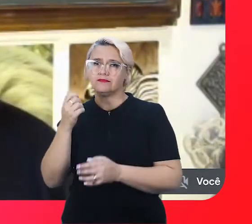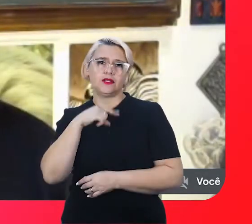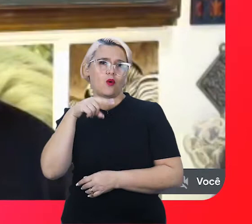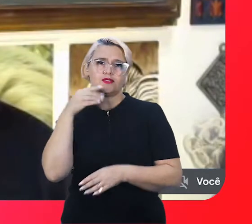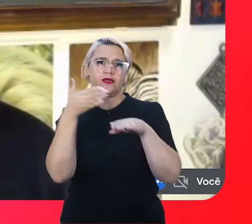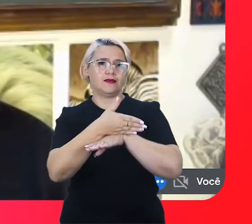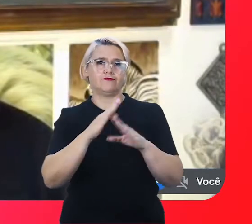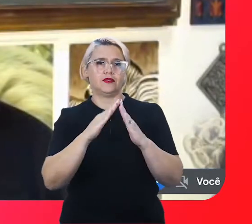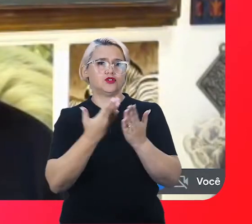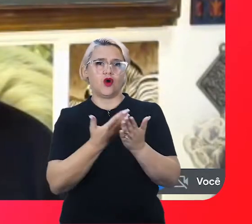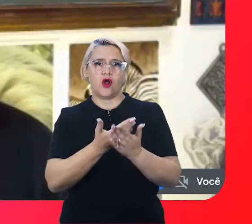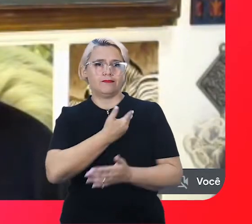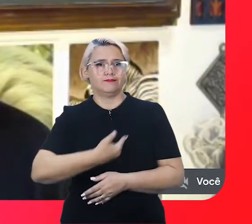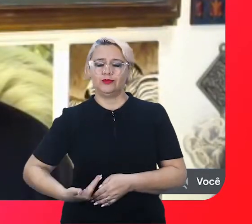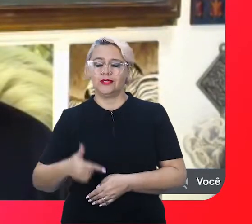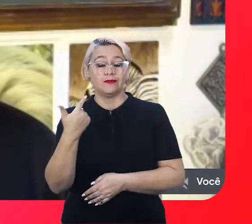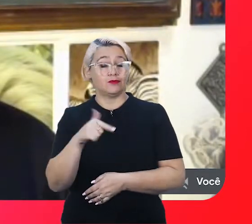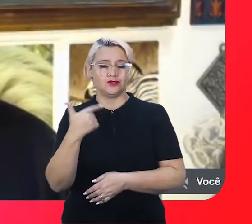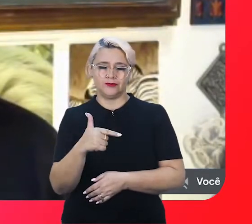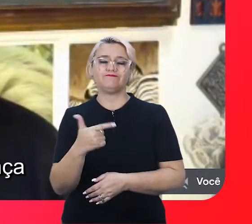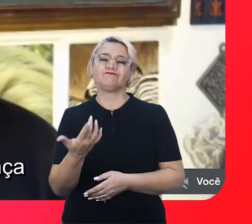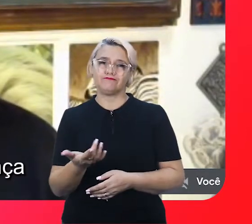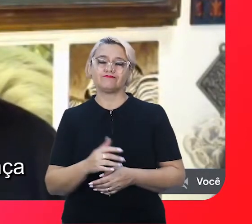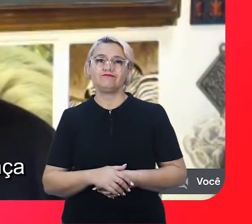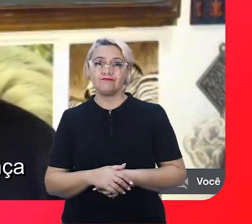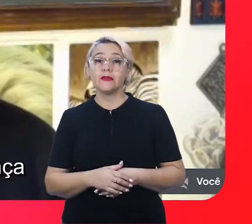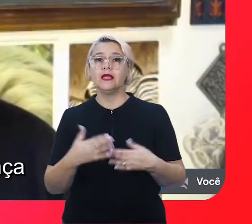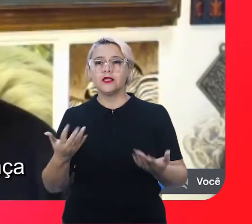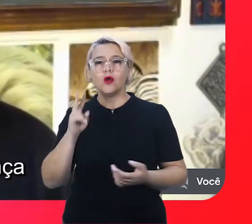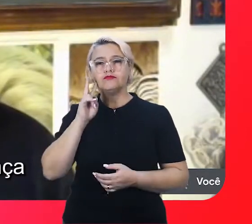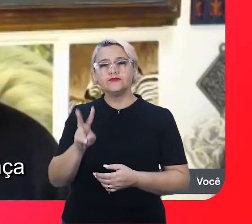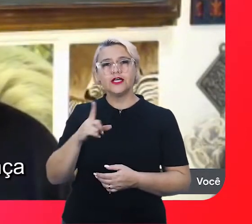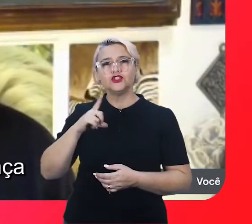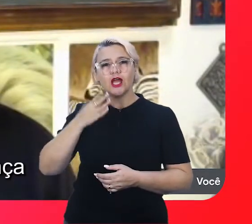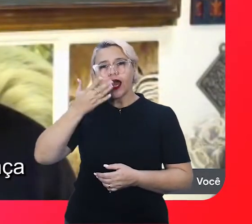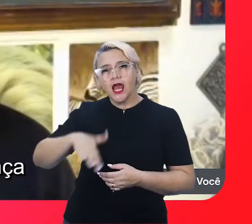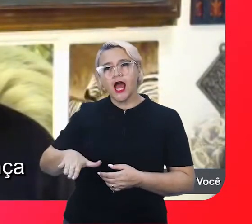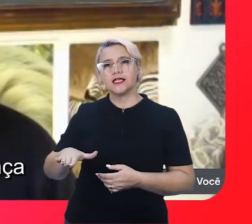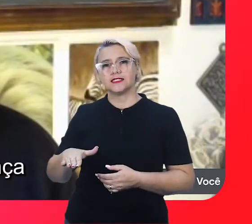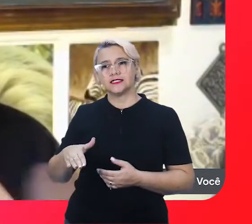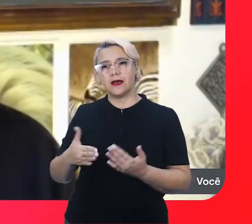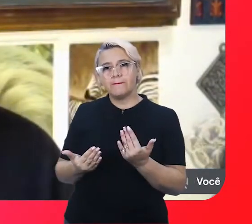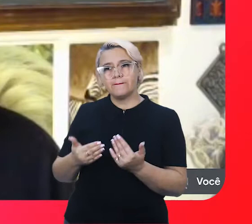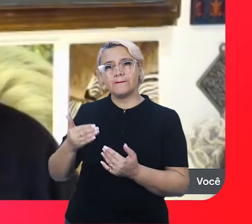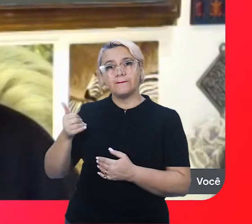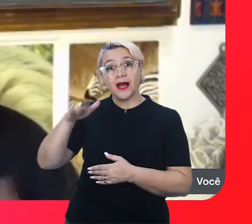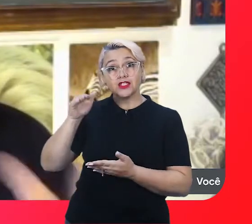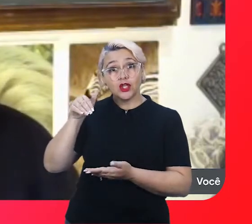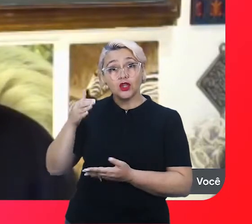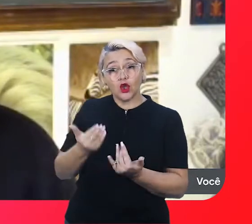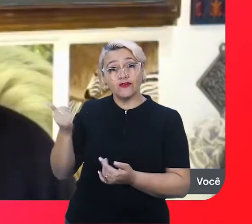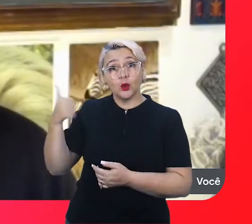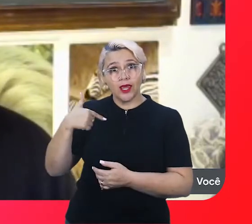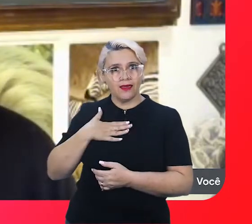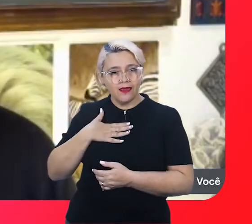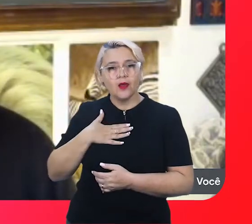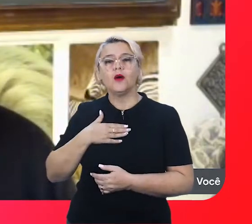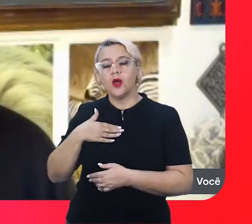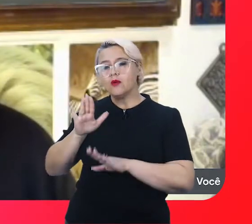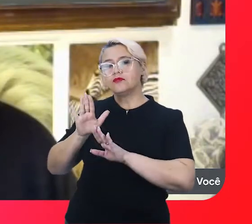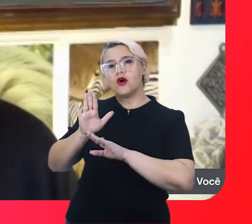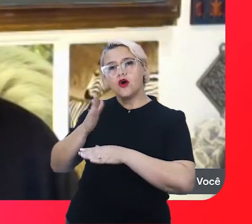uhum. conseguia vaga, eram poucas escolas públicas. Então, quando eu vi que tinha uma criança mais nova do que eu era muito pequena, gostava de